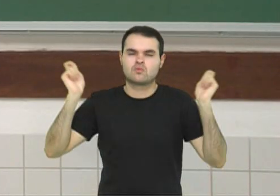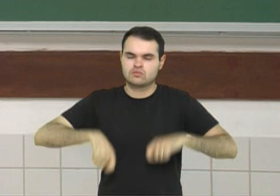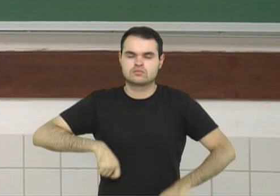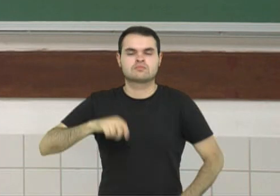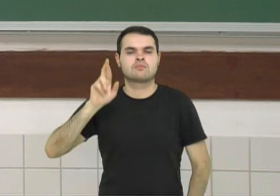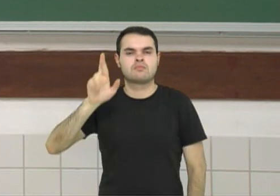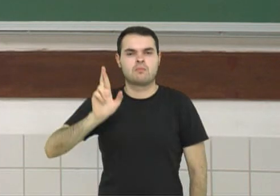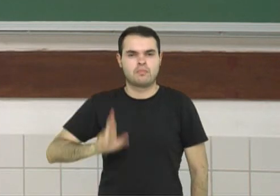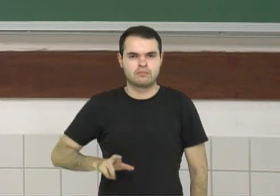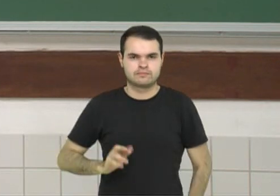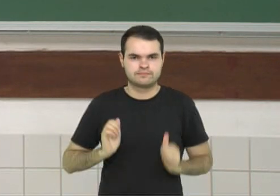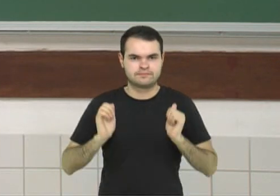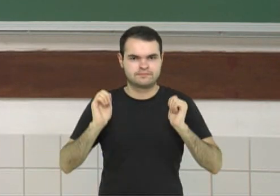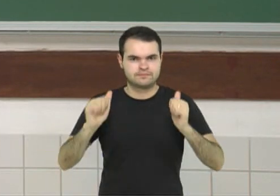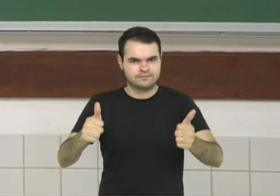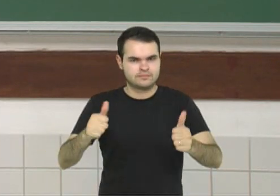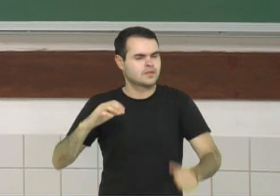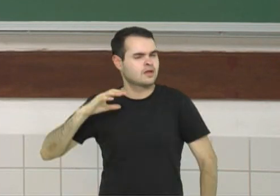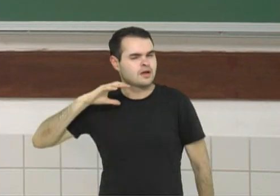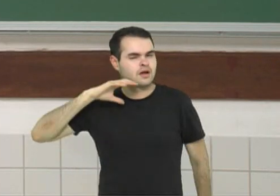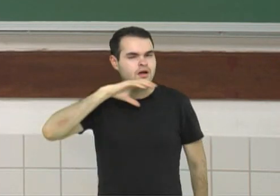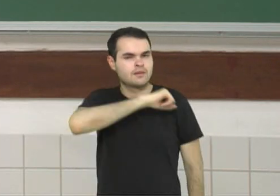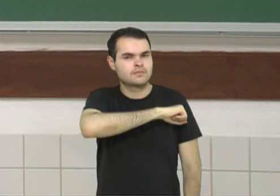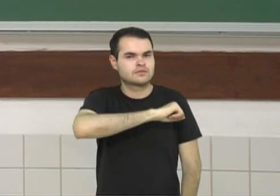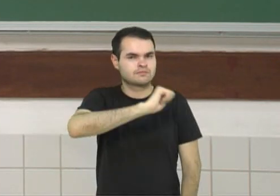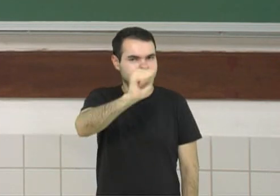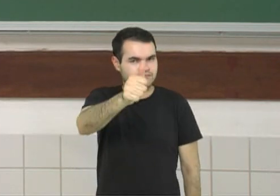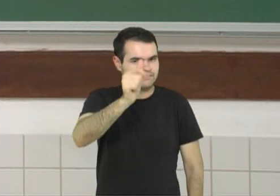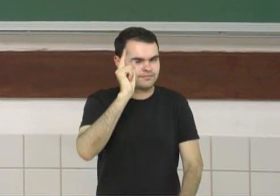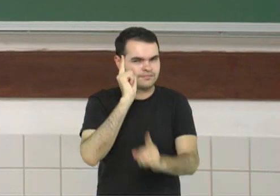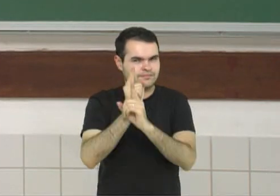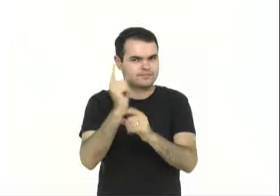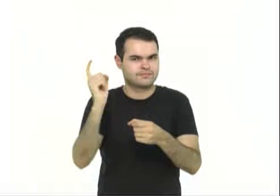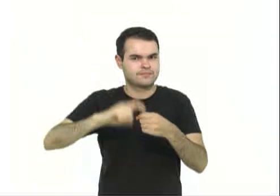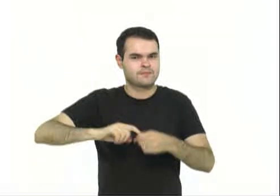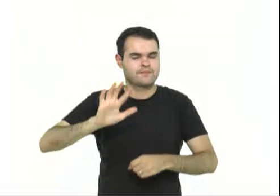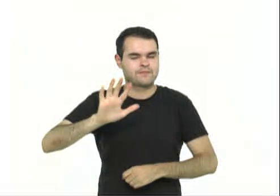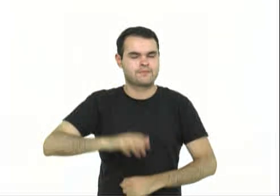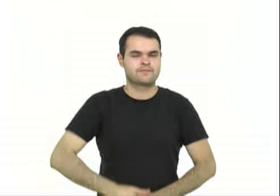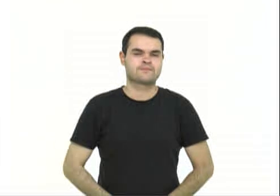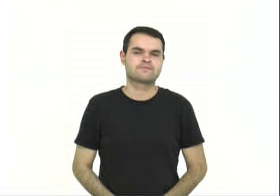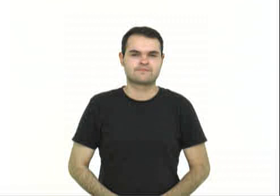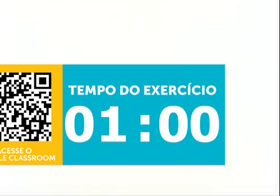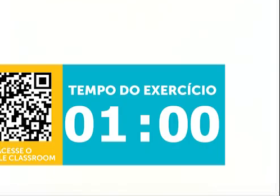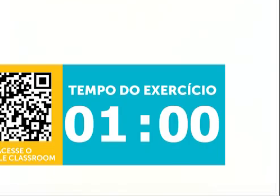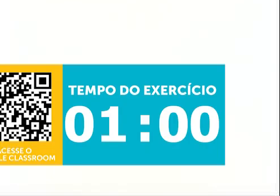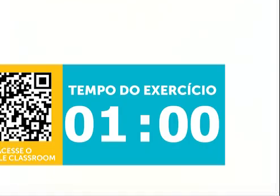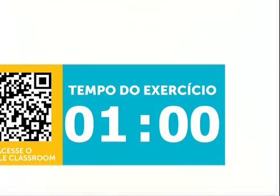consegue responder. Vai ser bem rápido, hein? A gente logo volta.